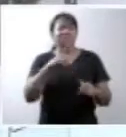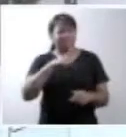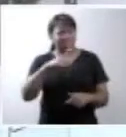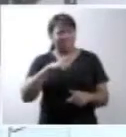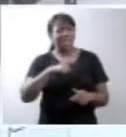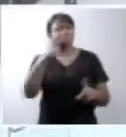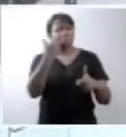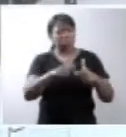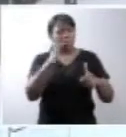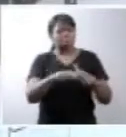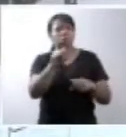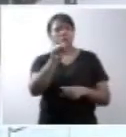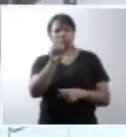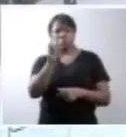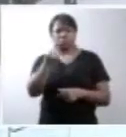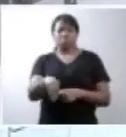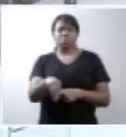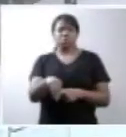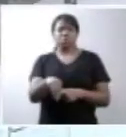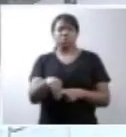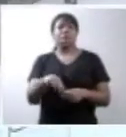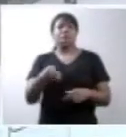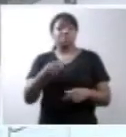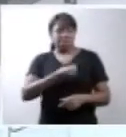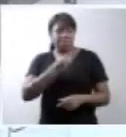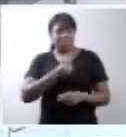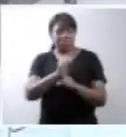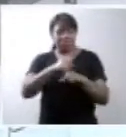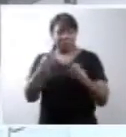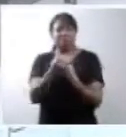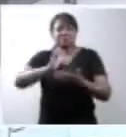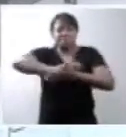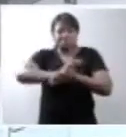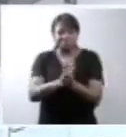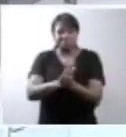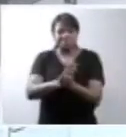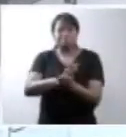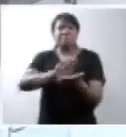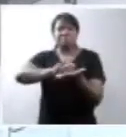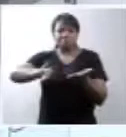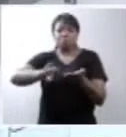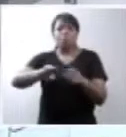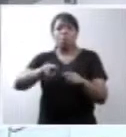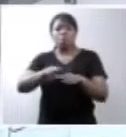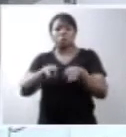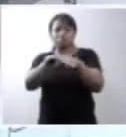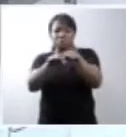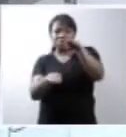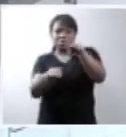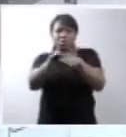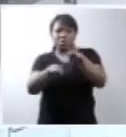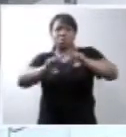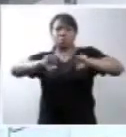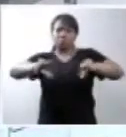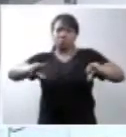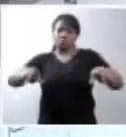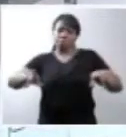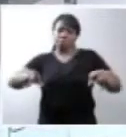desconforto, sim. Vivemos uma sociedade discriminatória, principalmente em função de desigualdades e